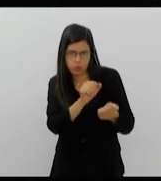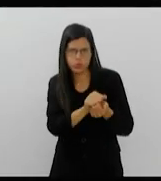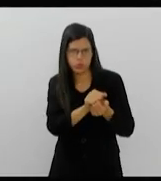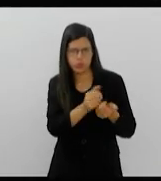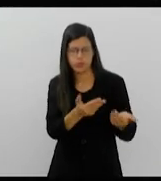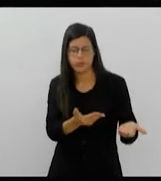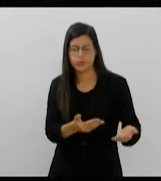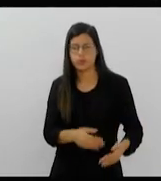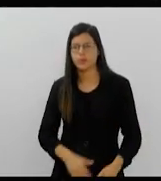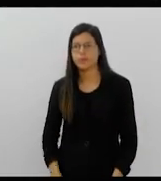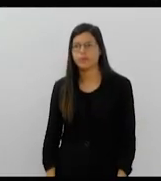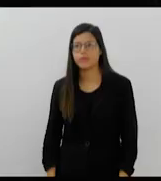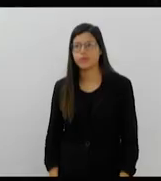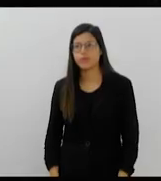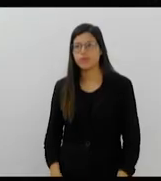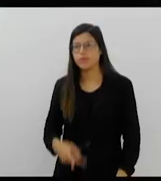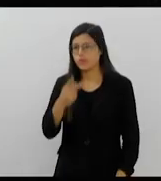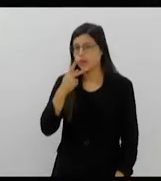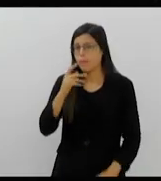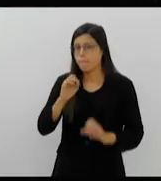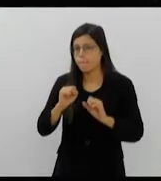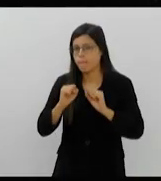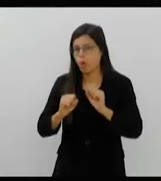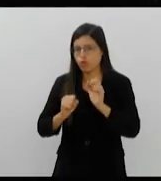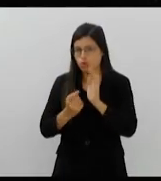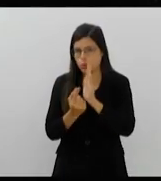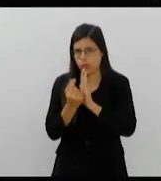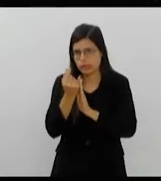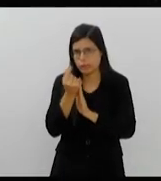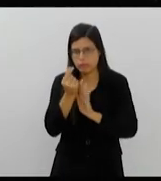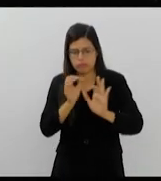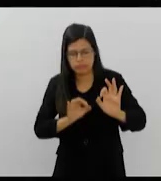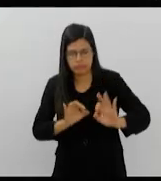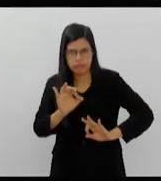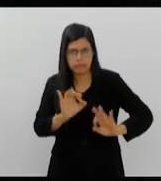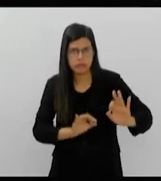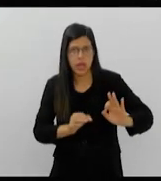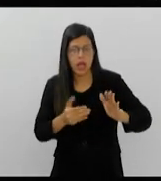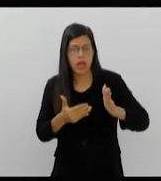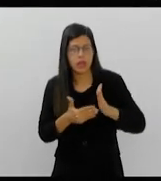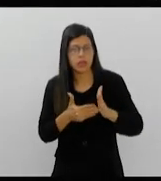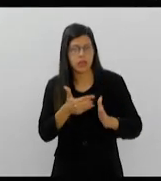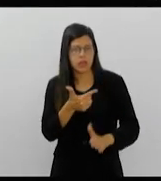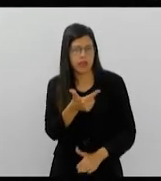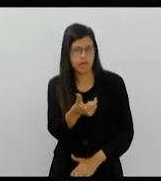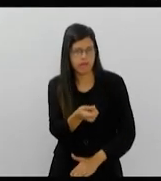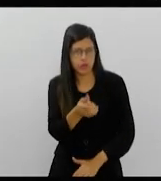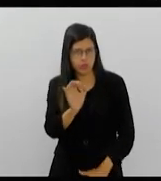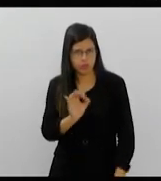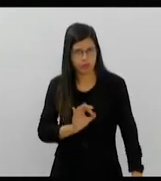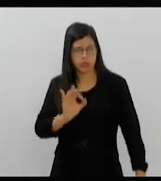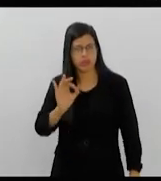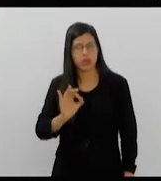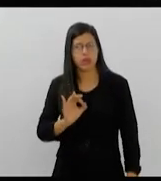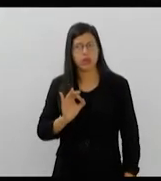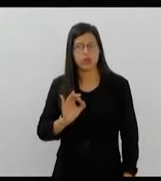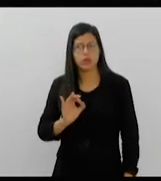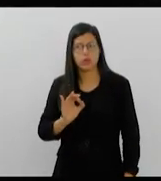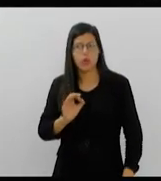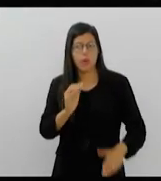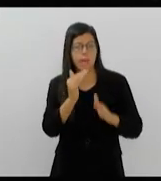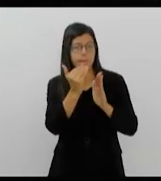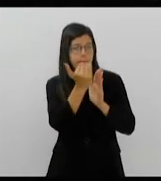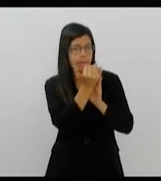Eu digo que pode remanejar o orçamento em até 20 pontos percentuais por programa